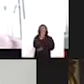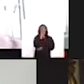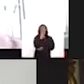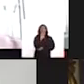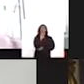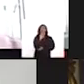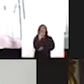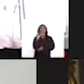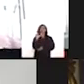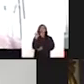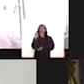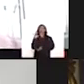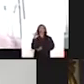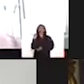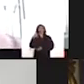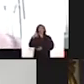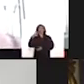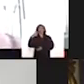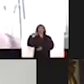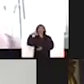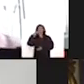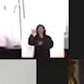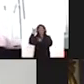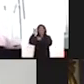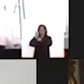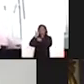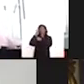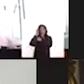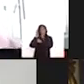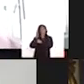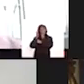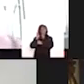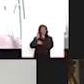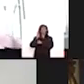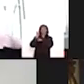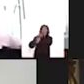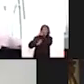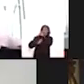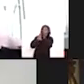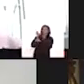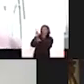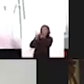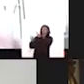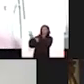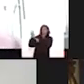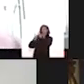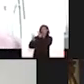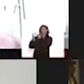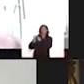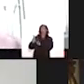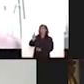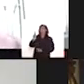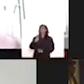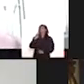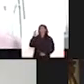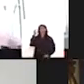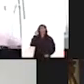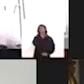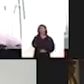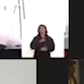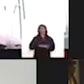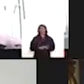Sim, reitero novamente, como havia falado para o deputado Valdeque Carneiro, o presente projeto recebeu 34